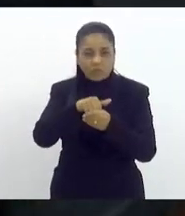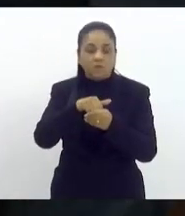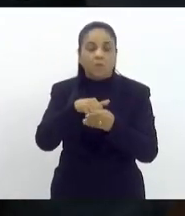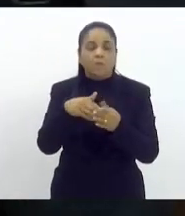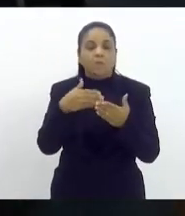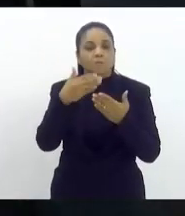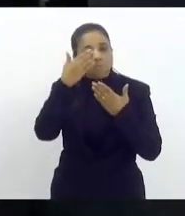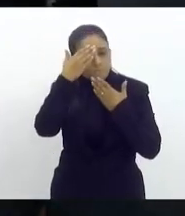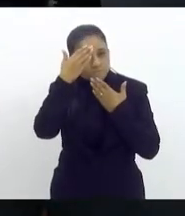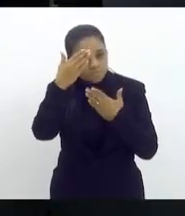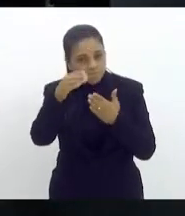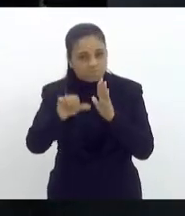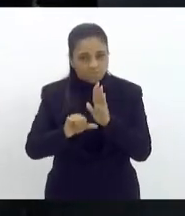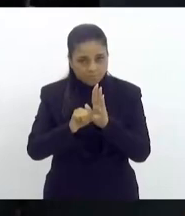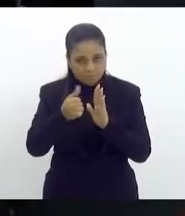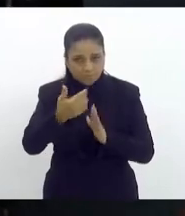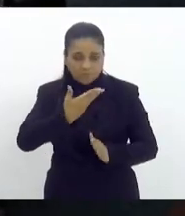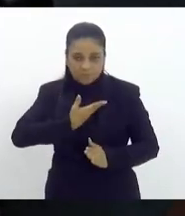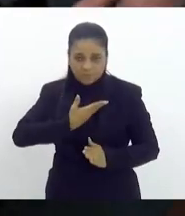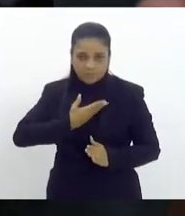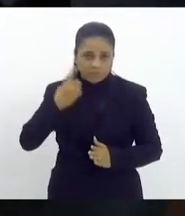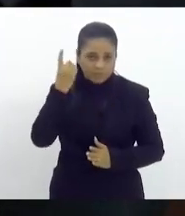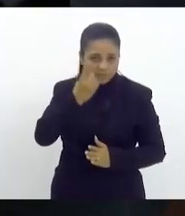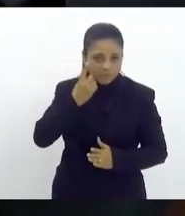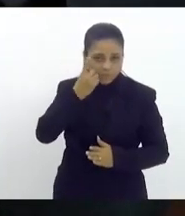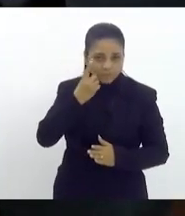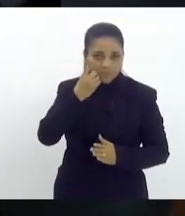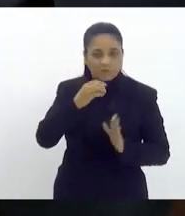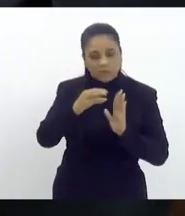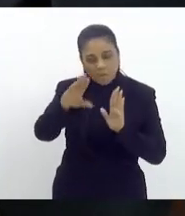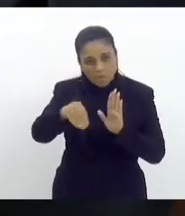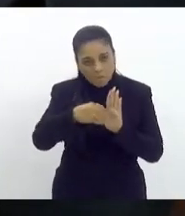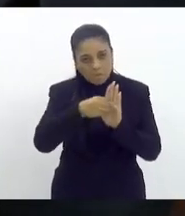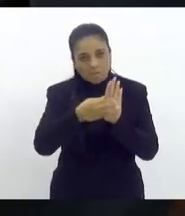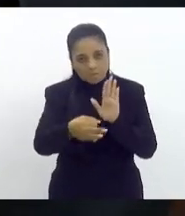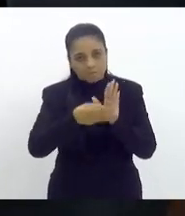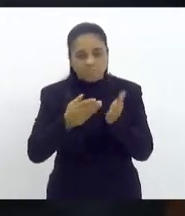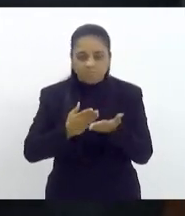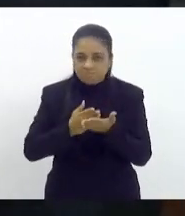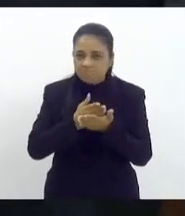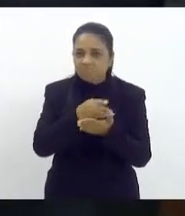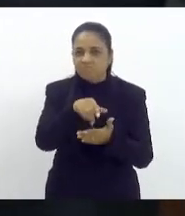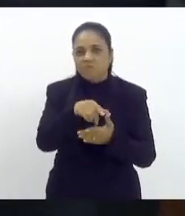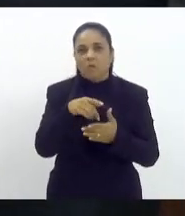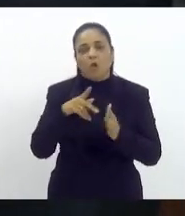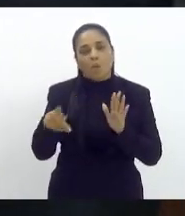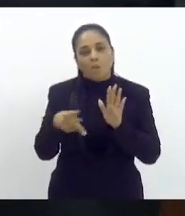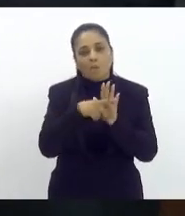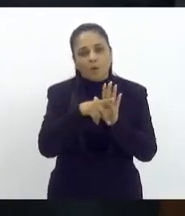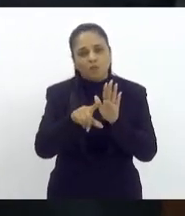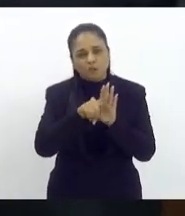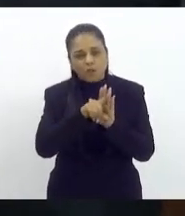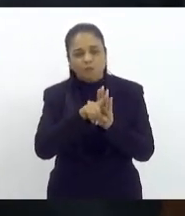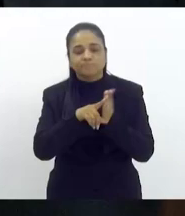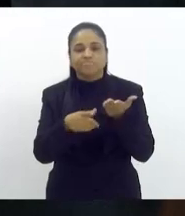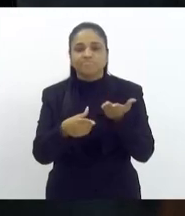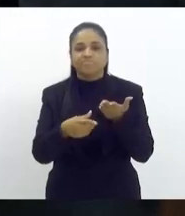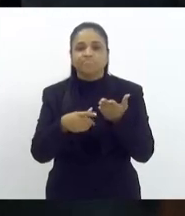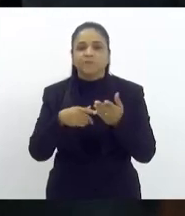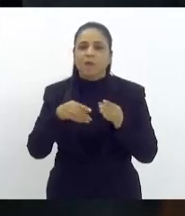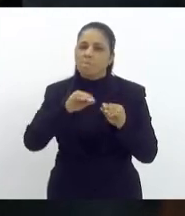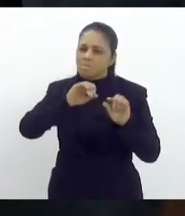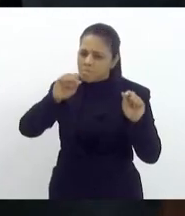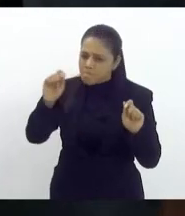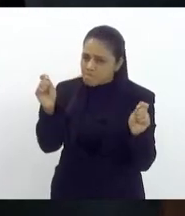aos colegas que deram parecer favorável Por onde esse projeto nosso passou a possibilidade